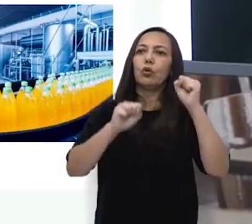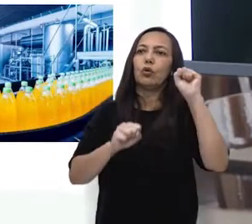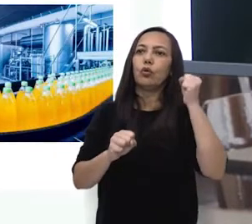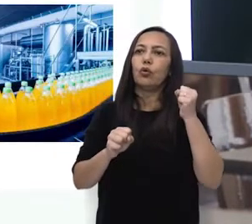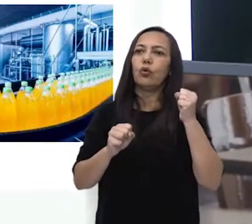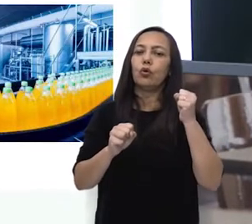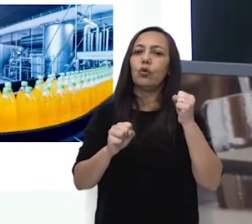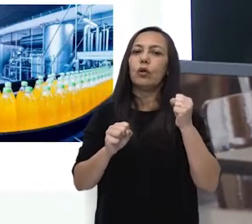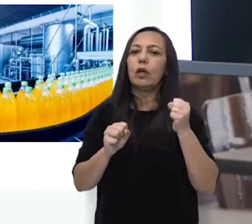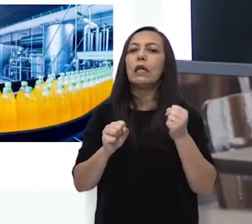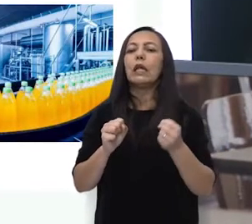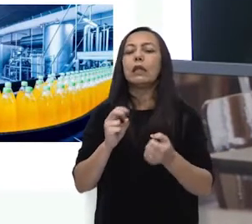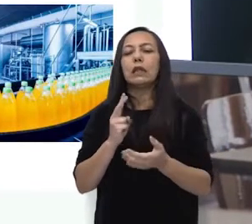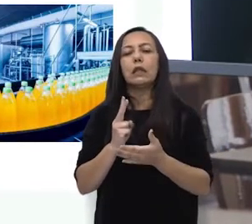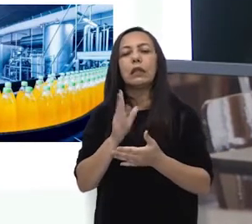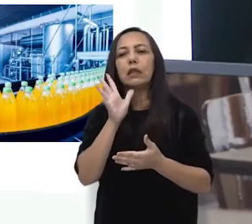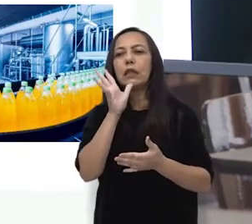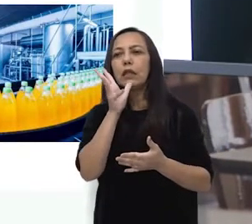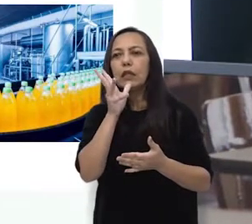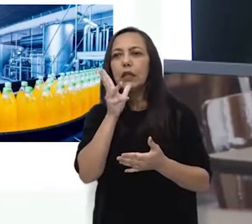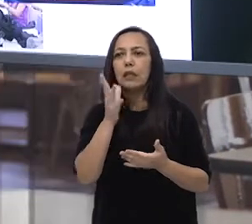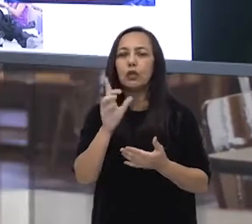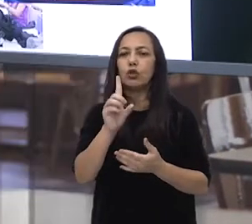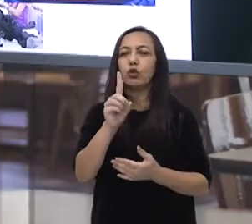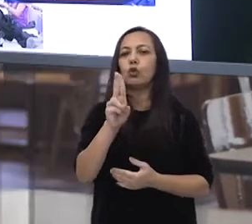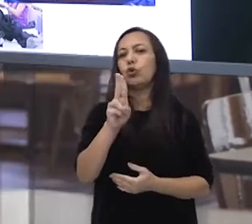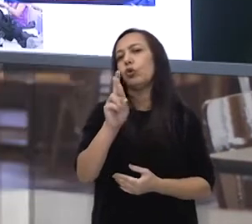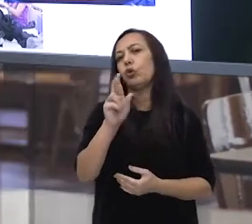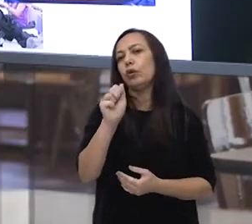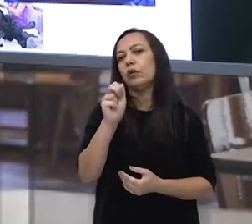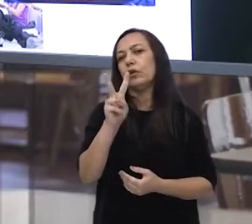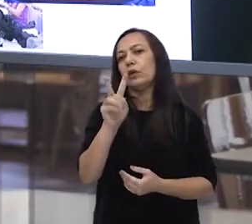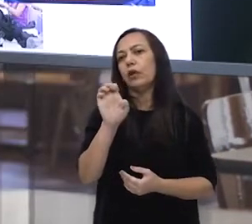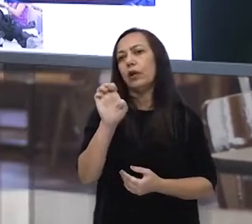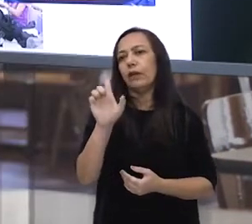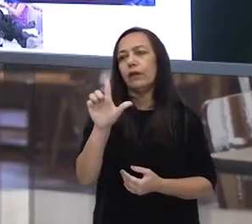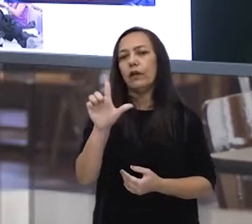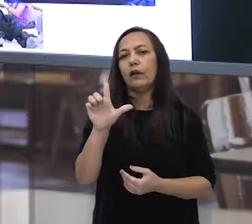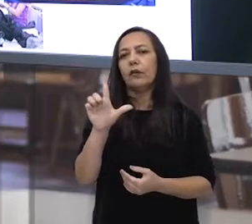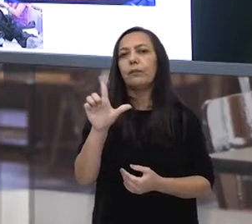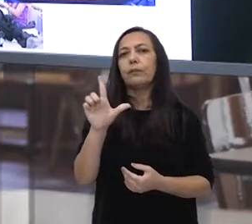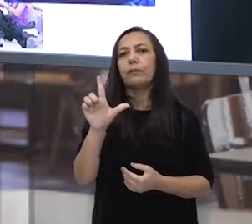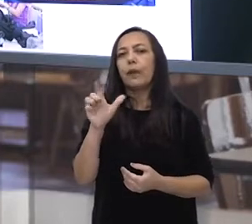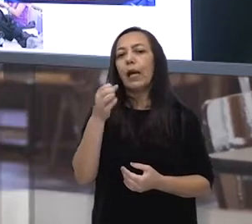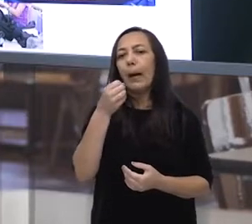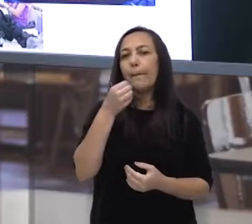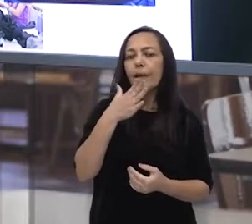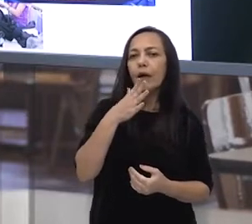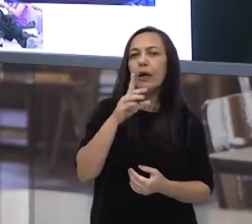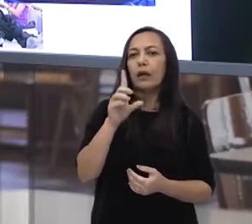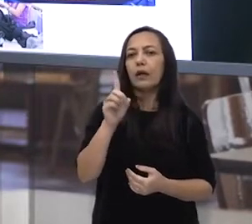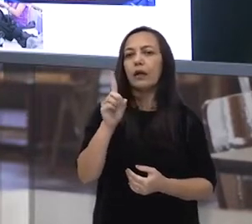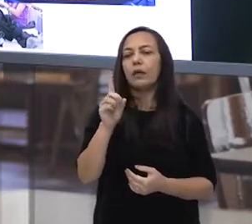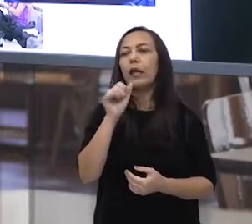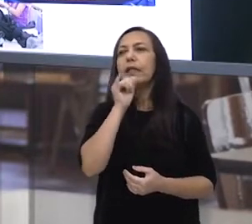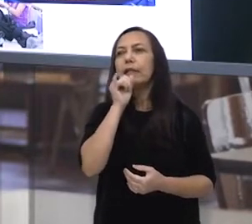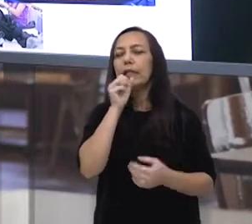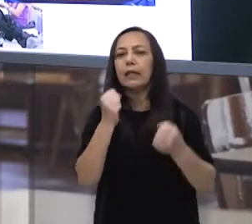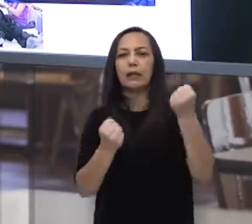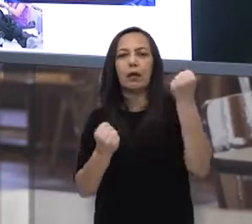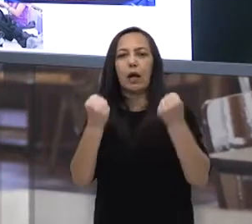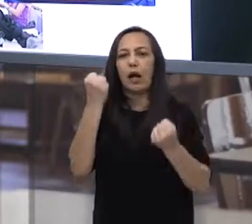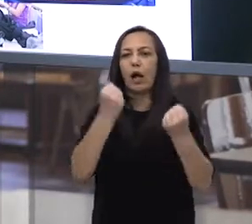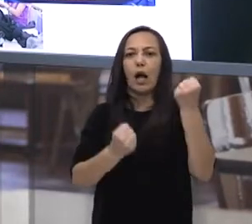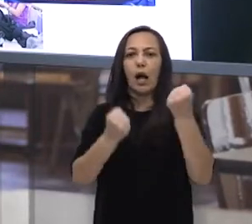durável, semidurável e não durável. É bem simples entender. Bens duráveis, carros, por